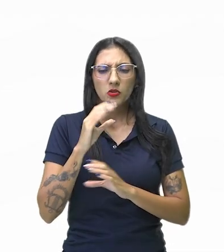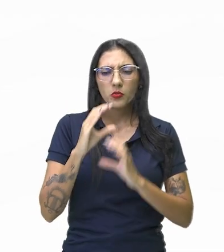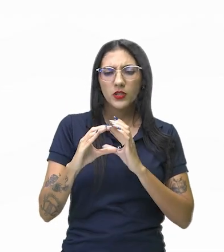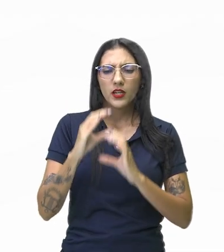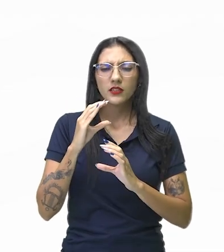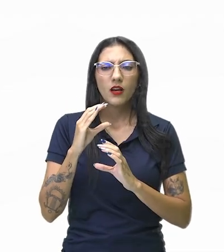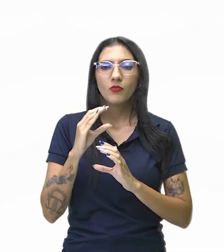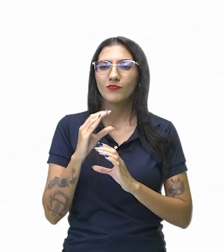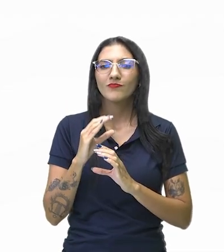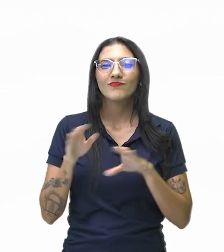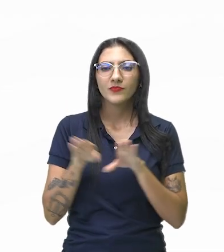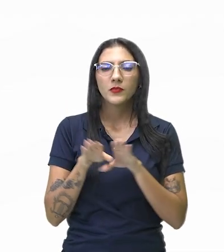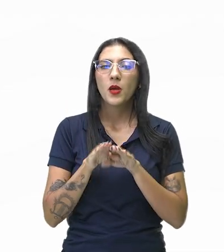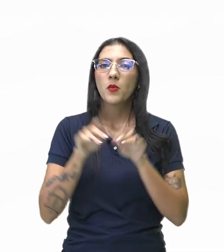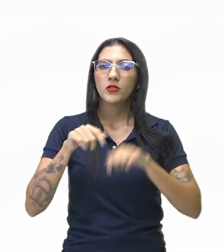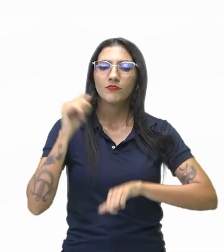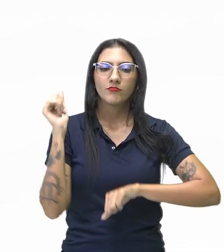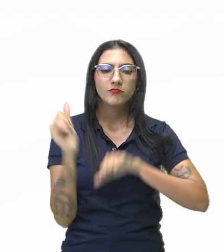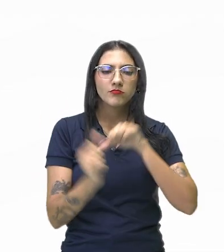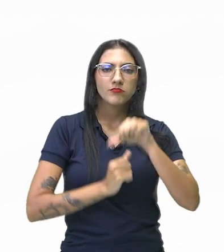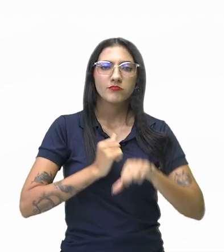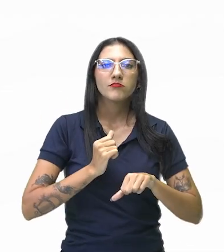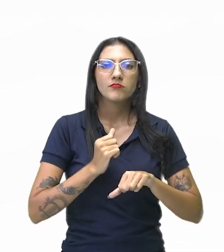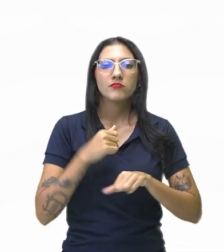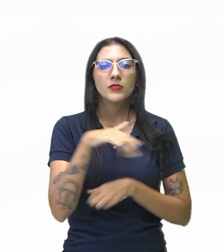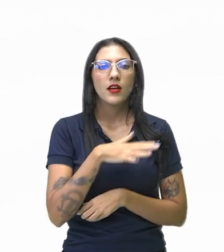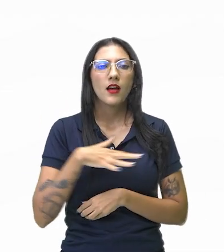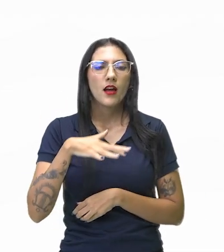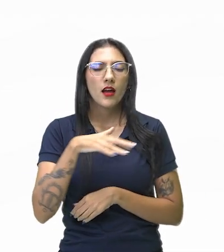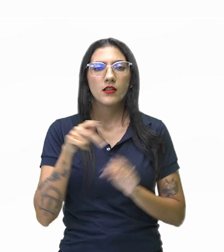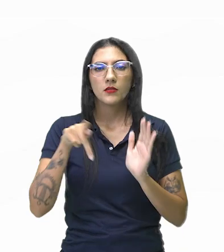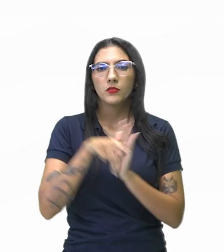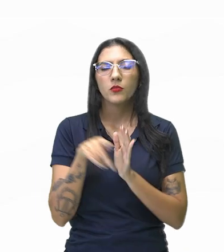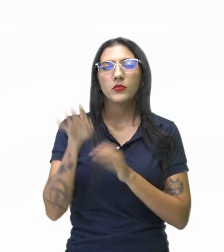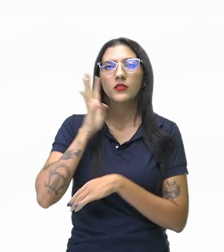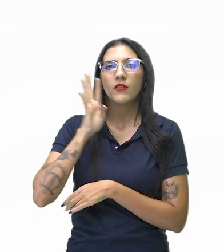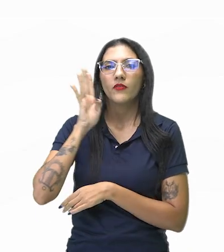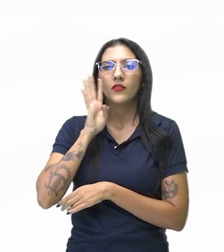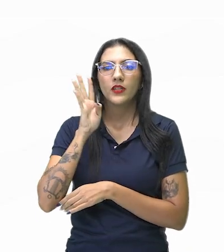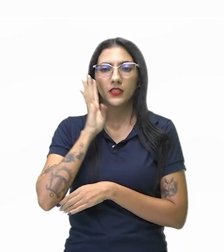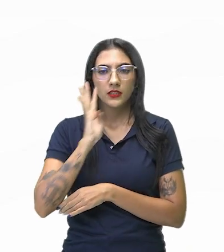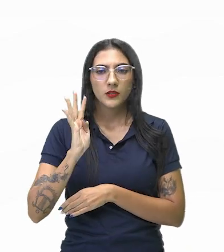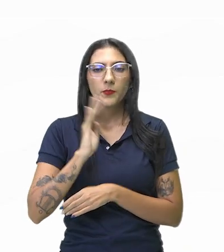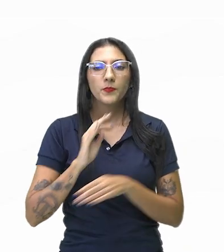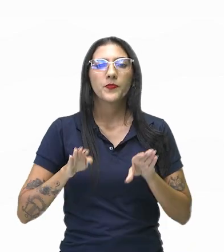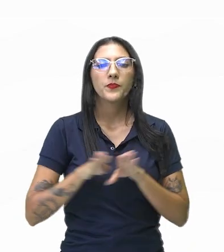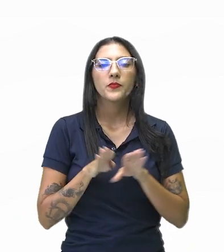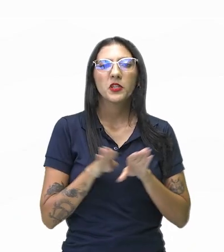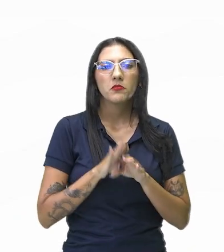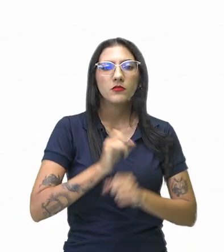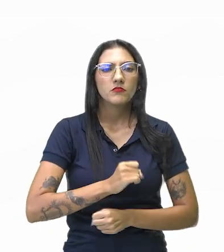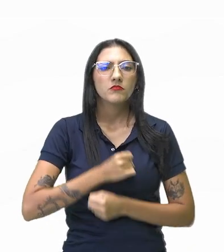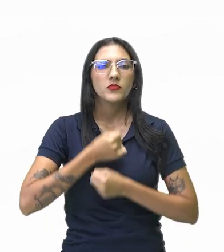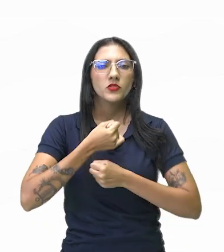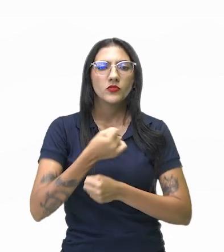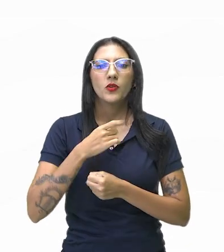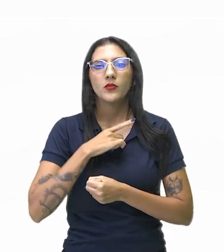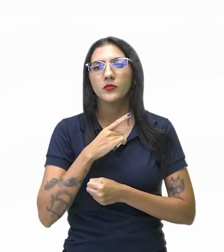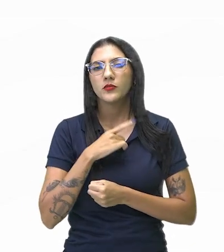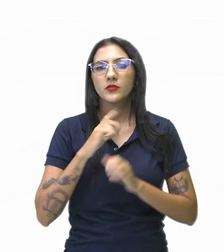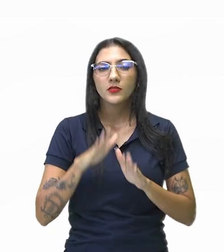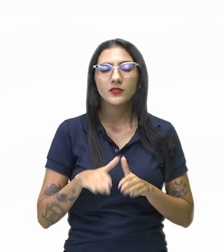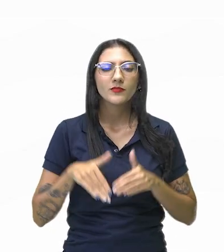também transforma, criando espaços de reflexão e resistência que ampliam